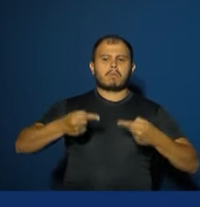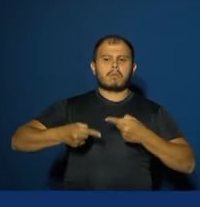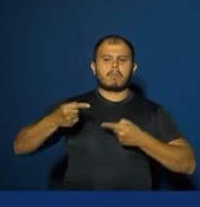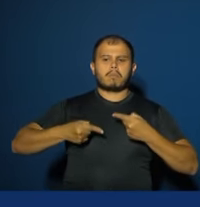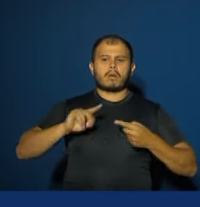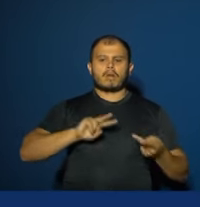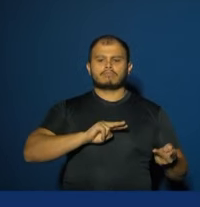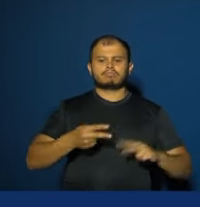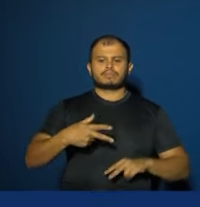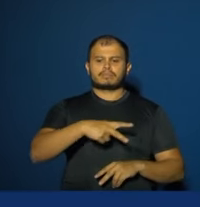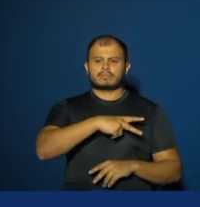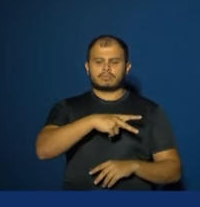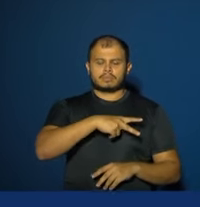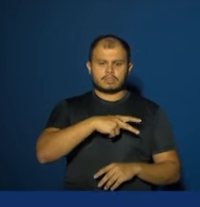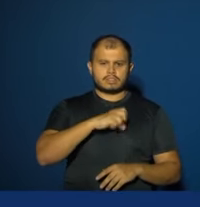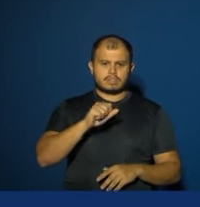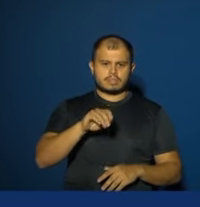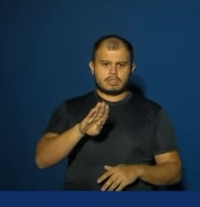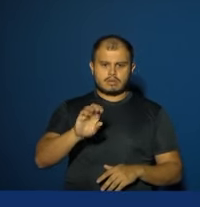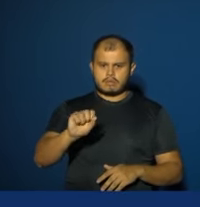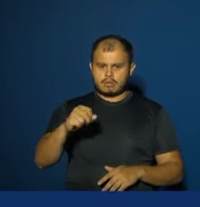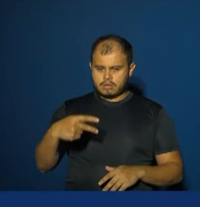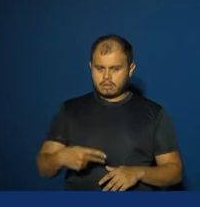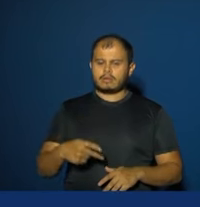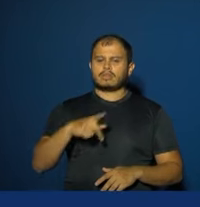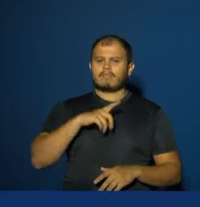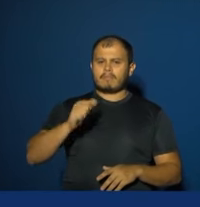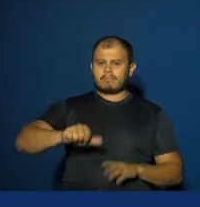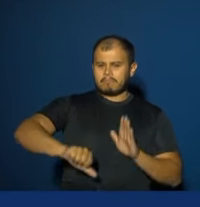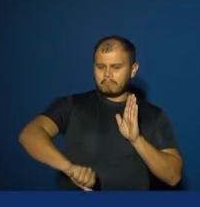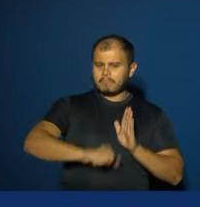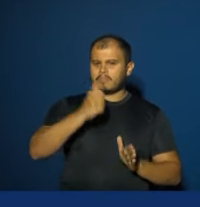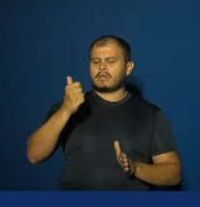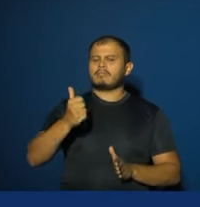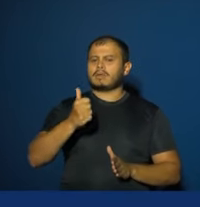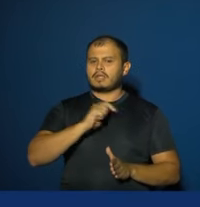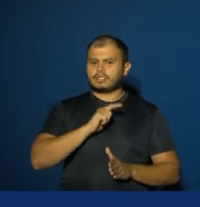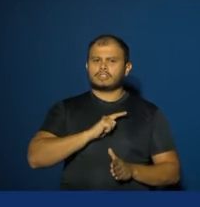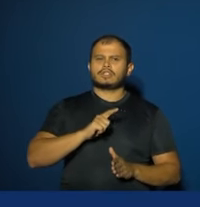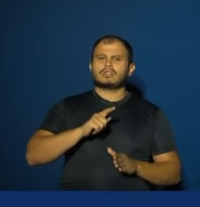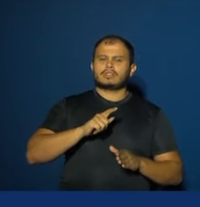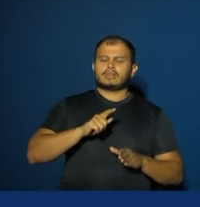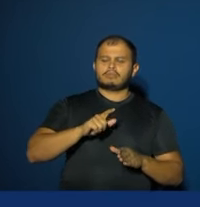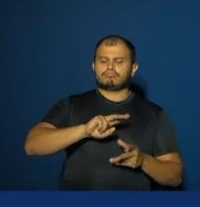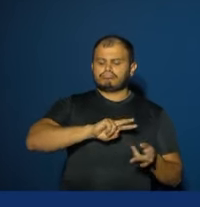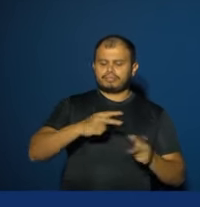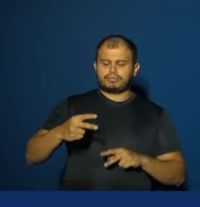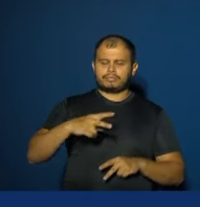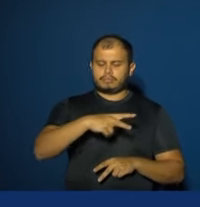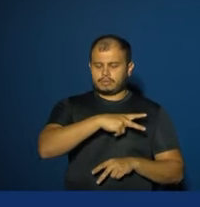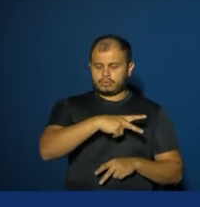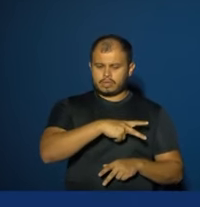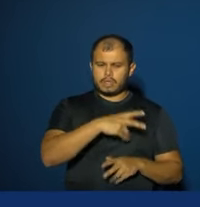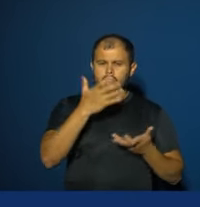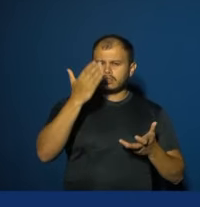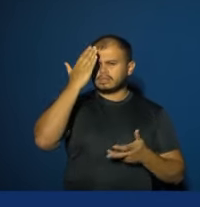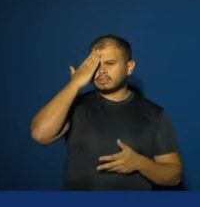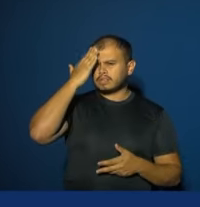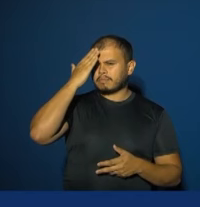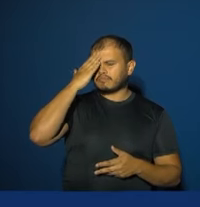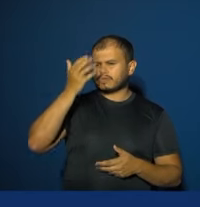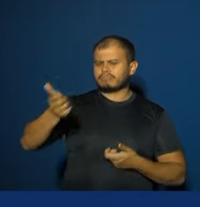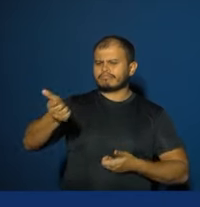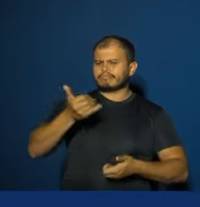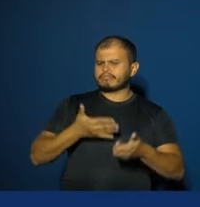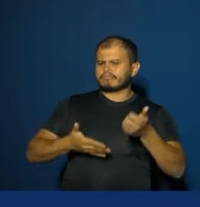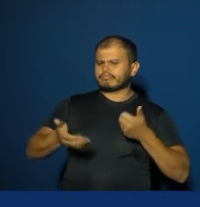eh e a Corsan de fato foi a primeira privatização oficial né de saneamento no Brasil eh eu queria que você pudesse passar um pouco pra gente